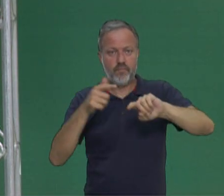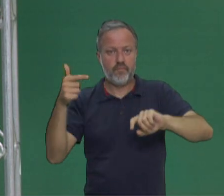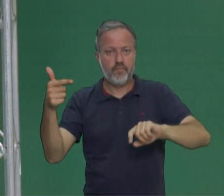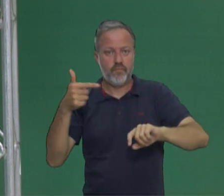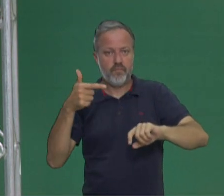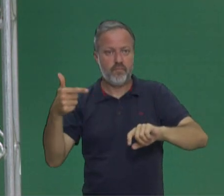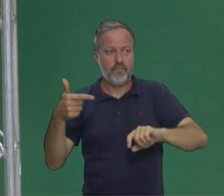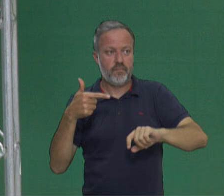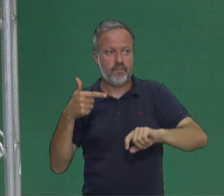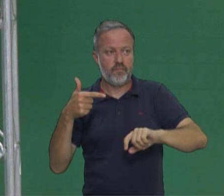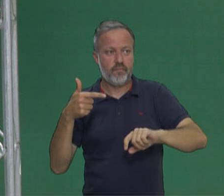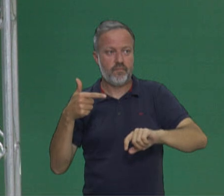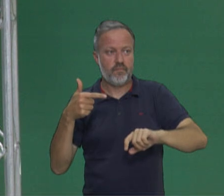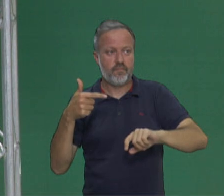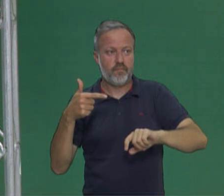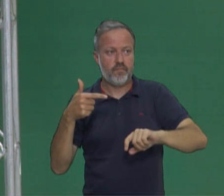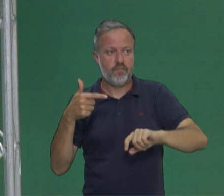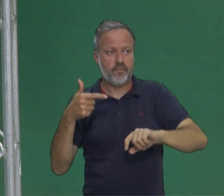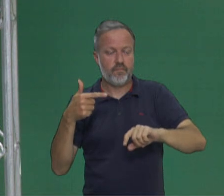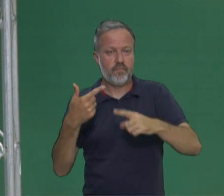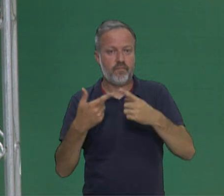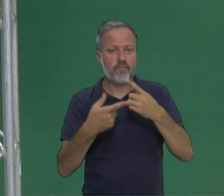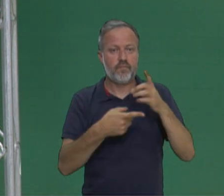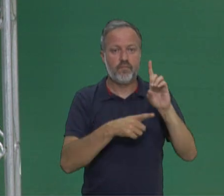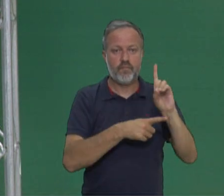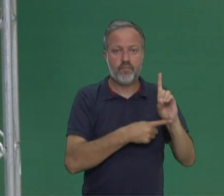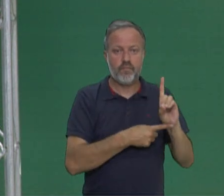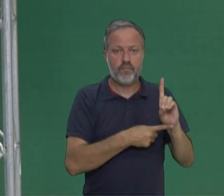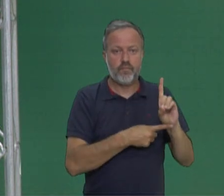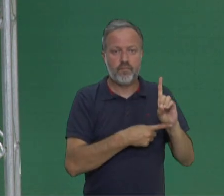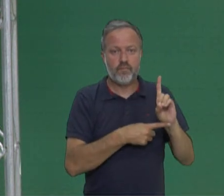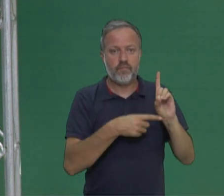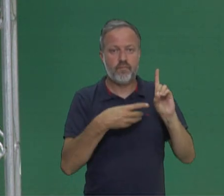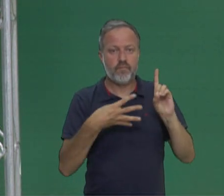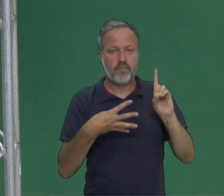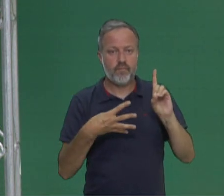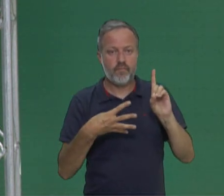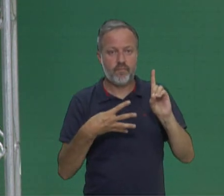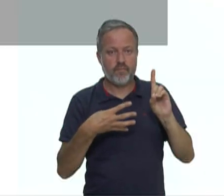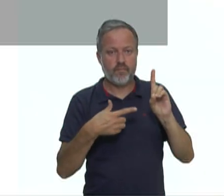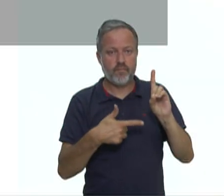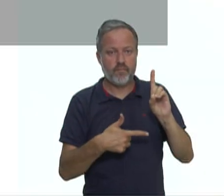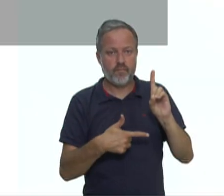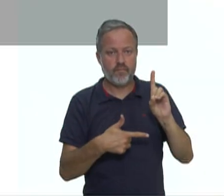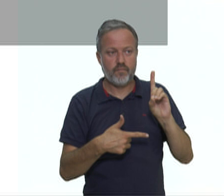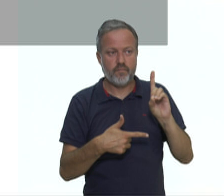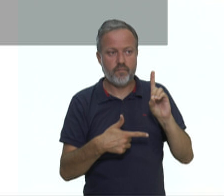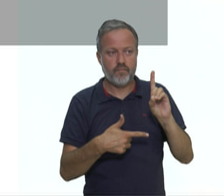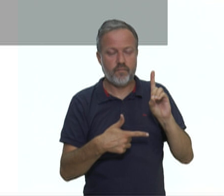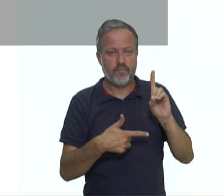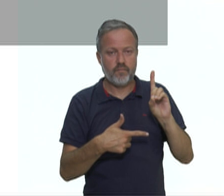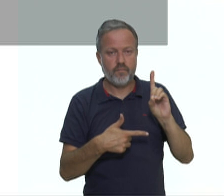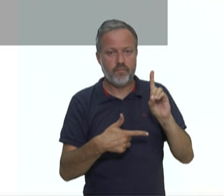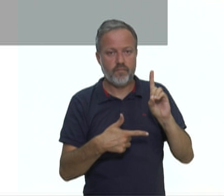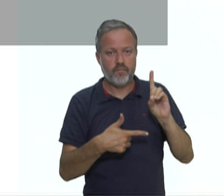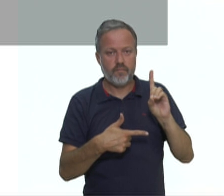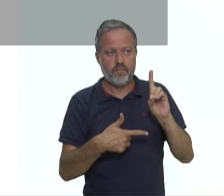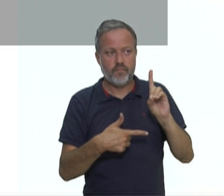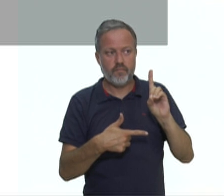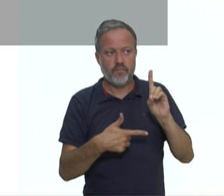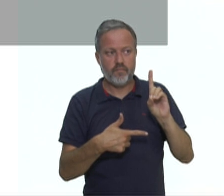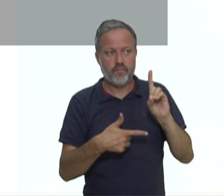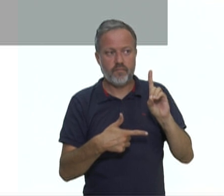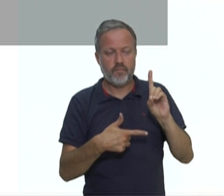22. Correto? Que vai dar? Muito bem, gênio. 42.